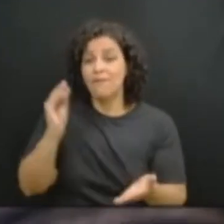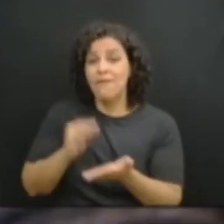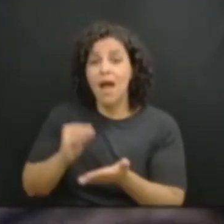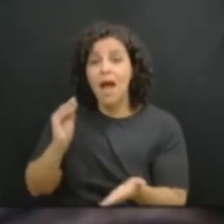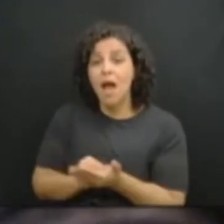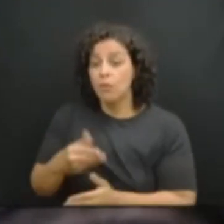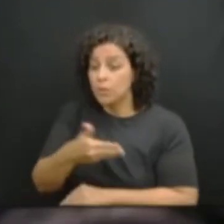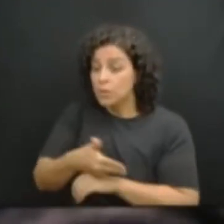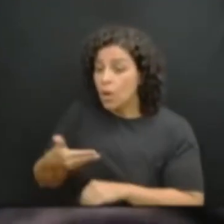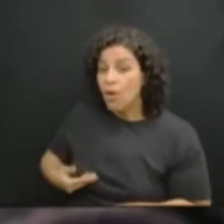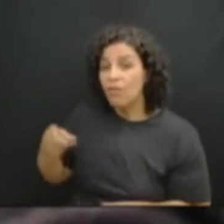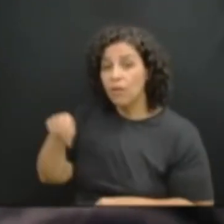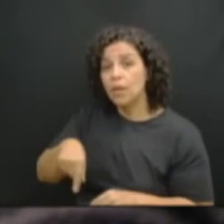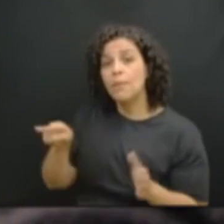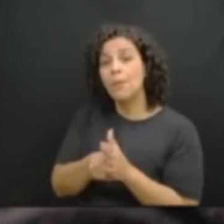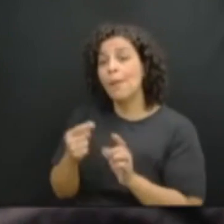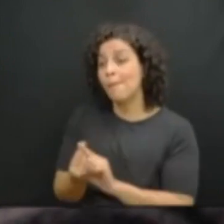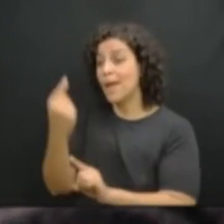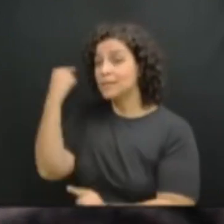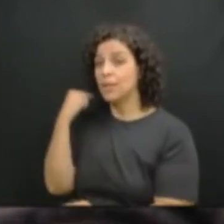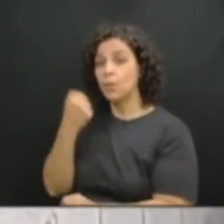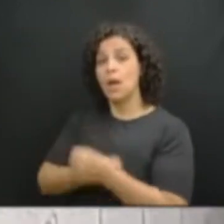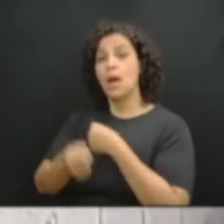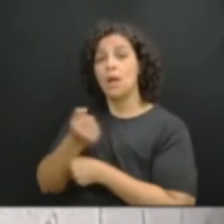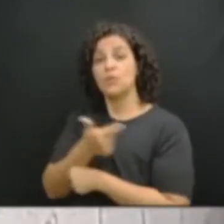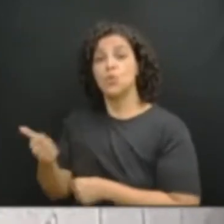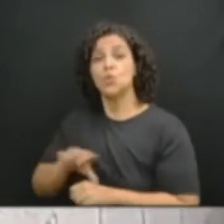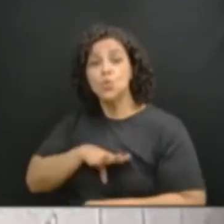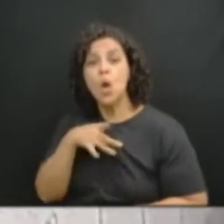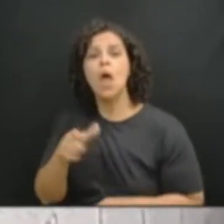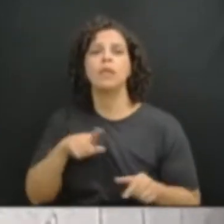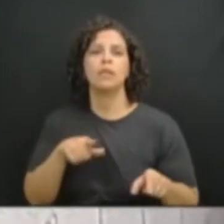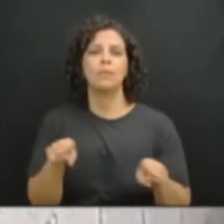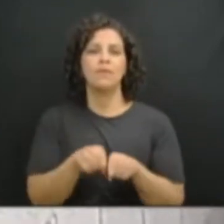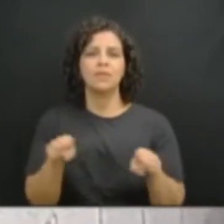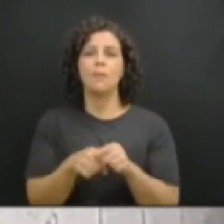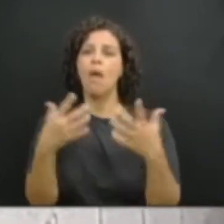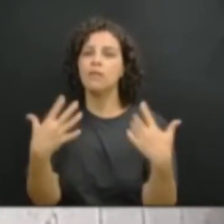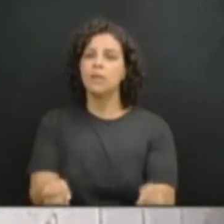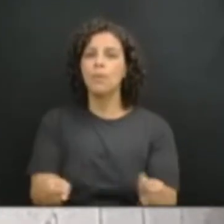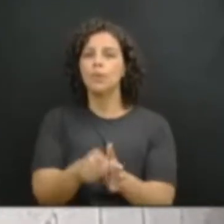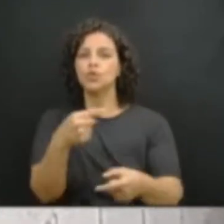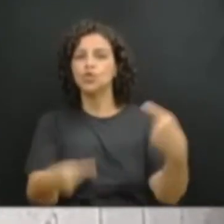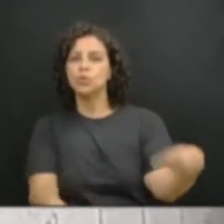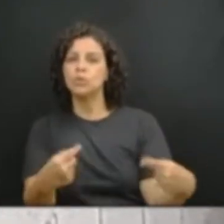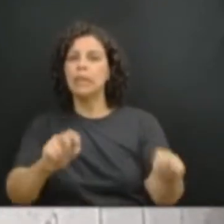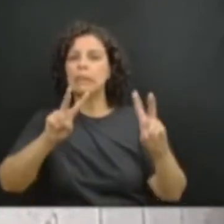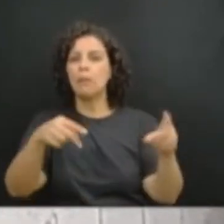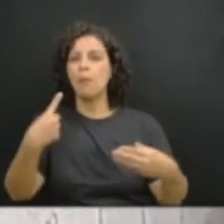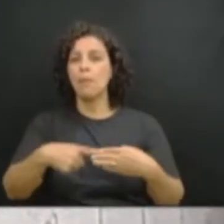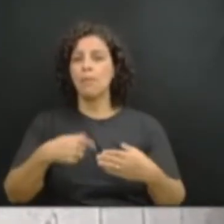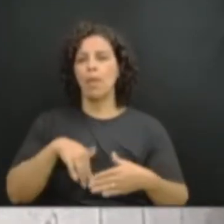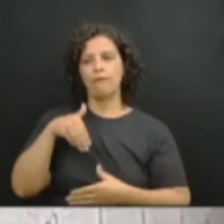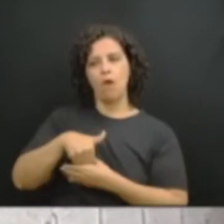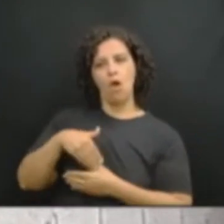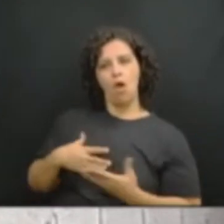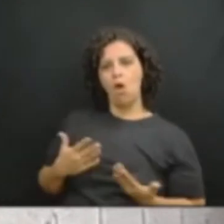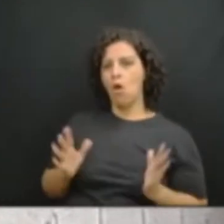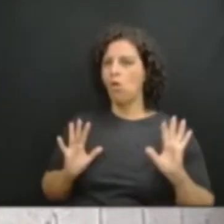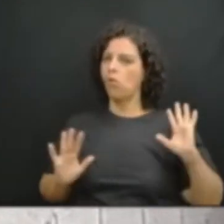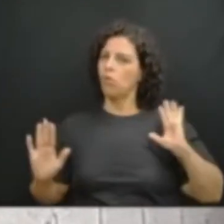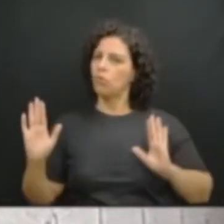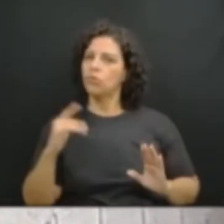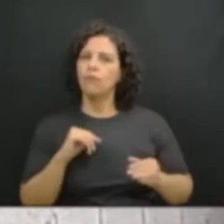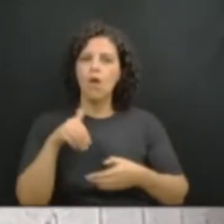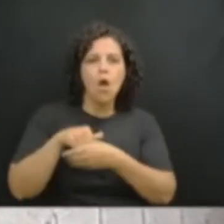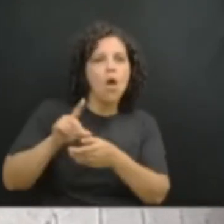tivemos um governador, na época de 2021, com coragem de aceitar um debate sobre o pedágio, porque era ano de eleição. E hoje a gente está